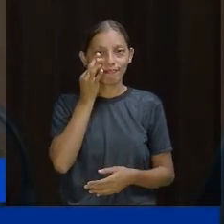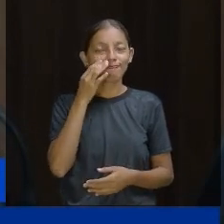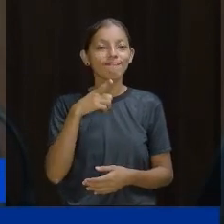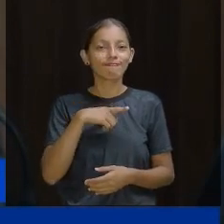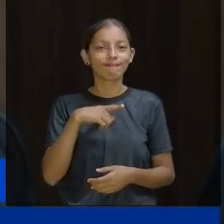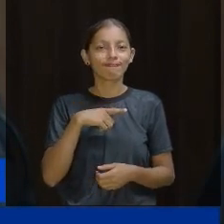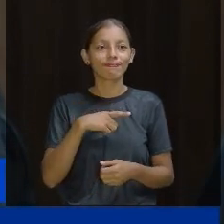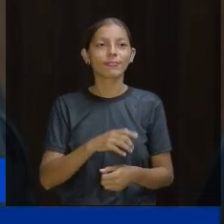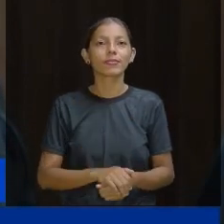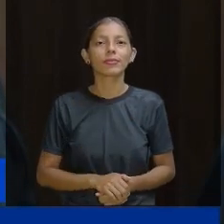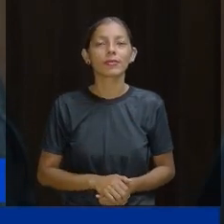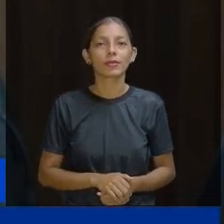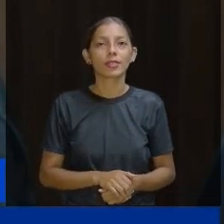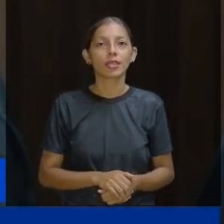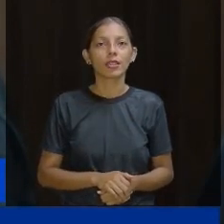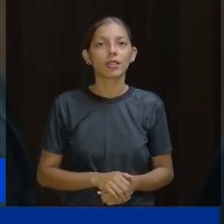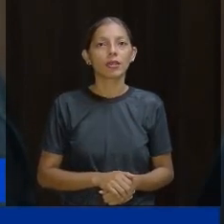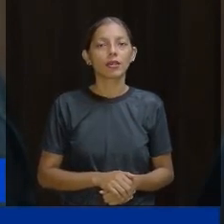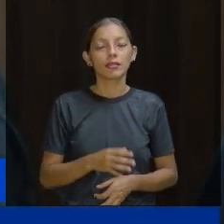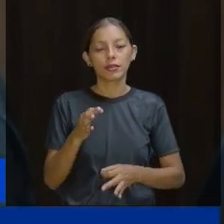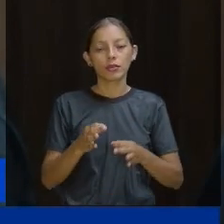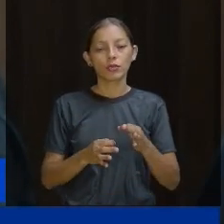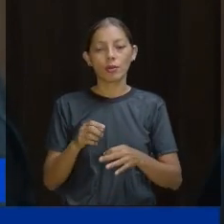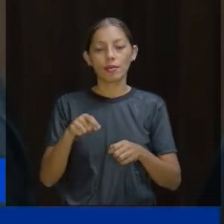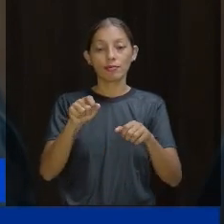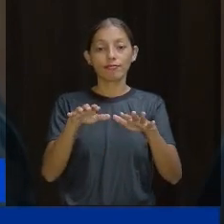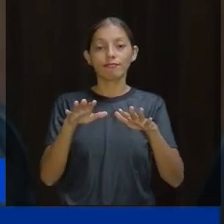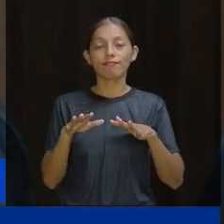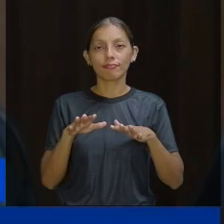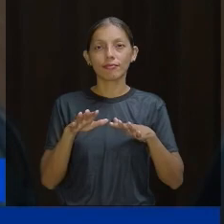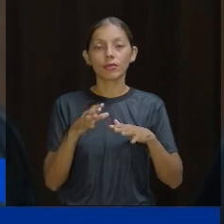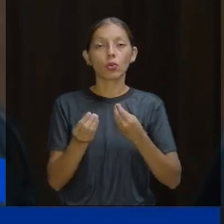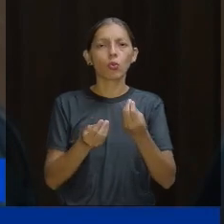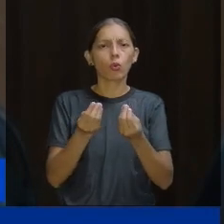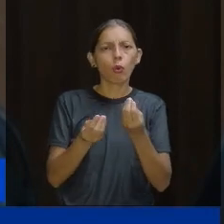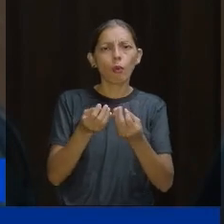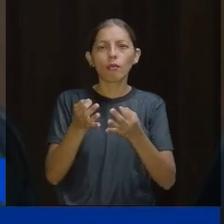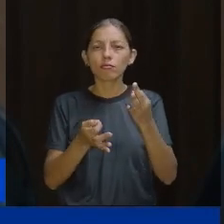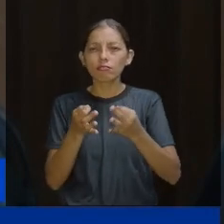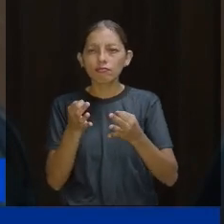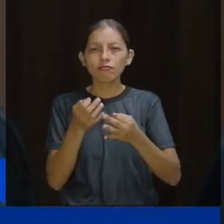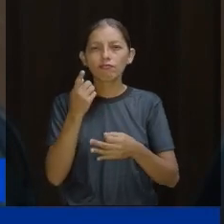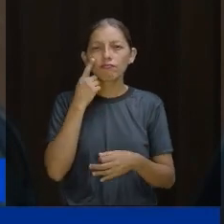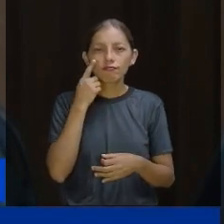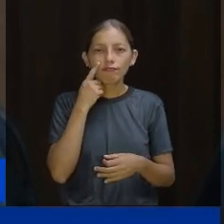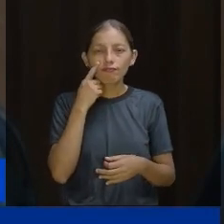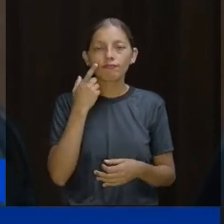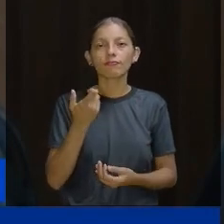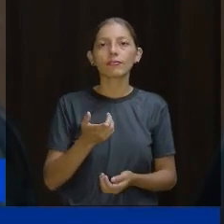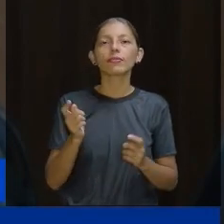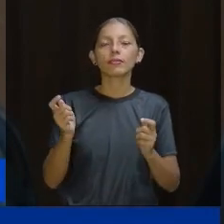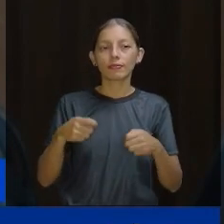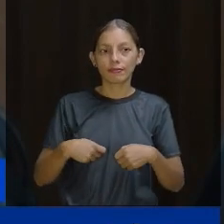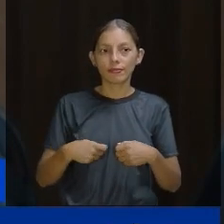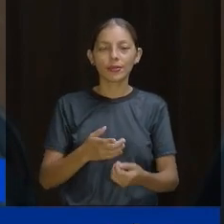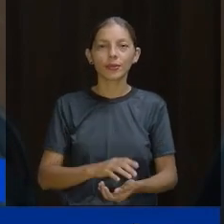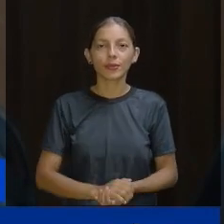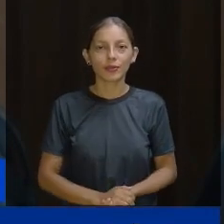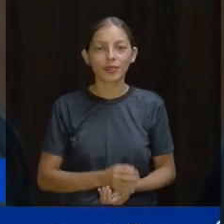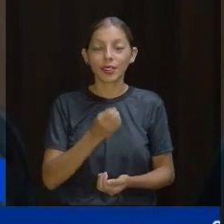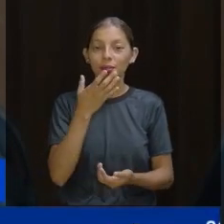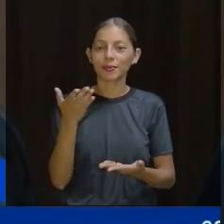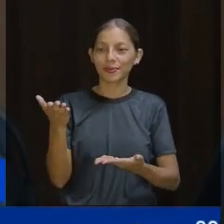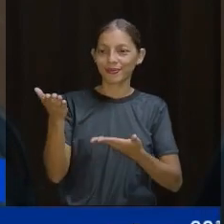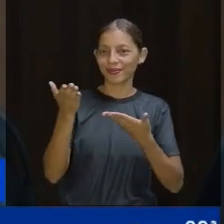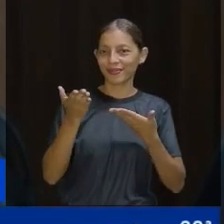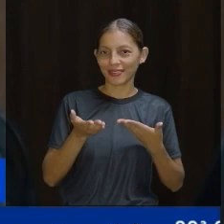desembargador João Lages, presidente do TRE Amapá. Um julgamento do Poder Judiciário ao vivo e a cores. Sejam muito